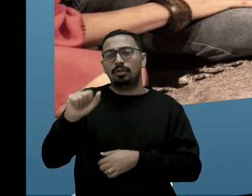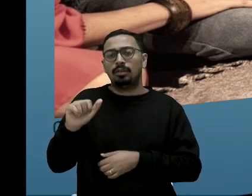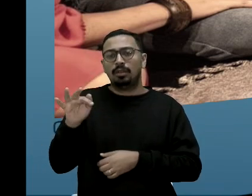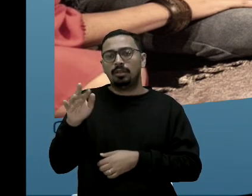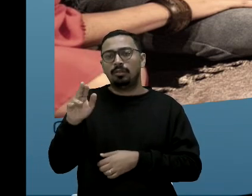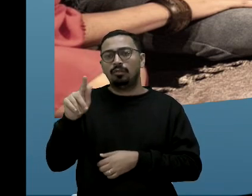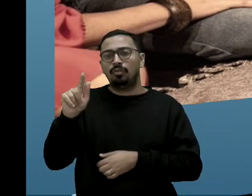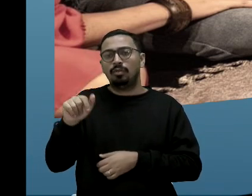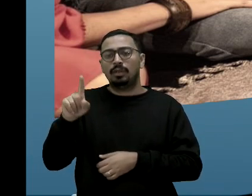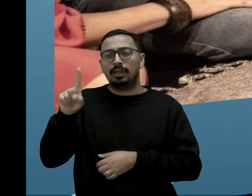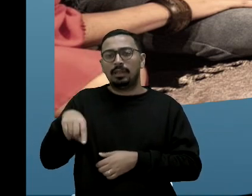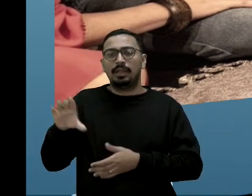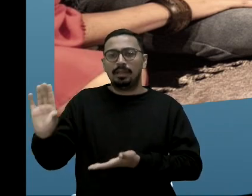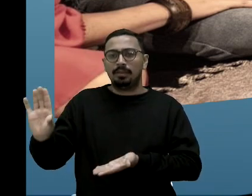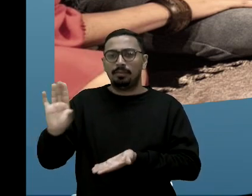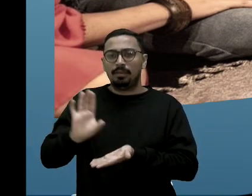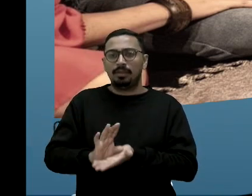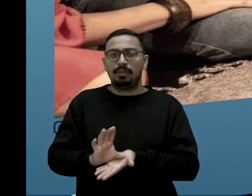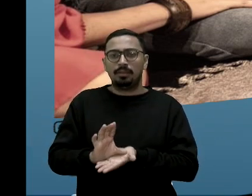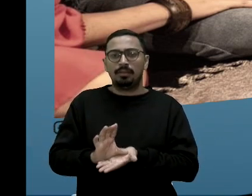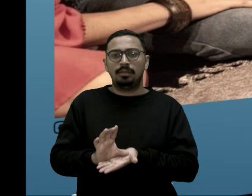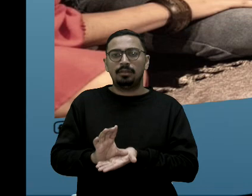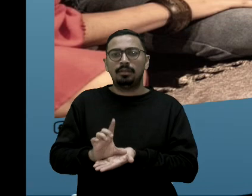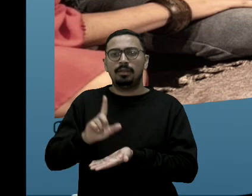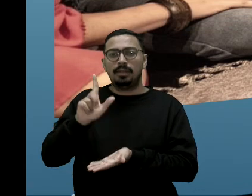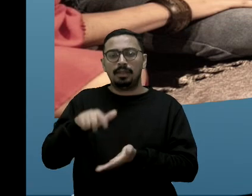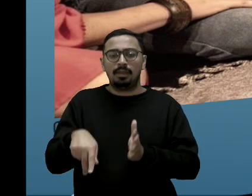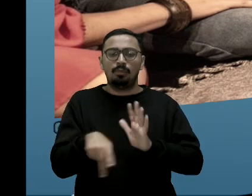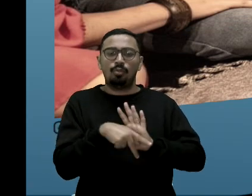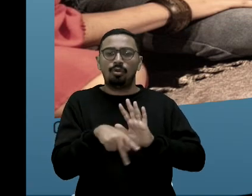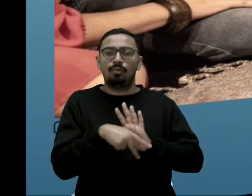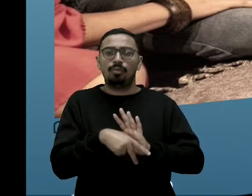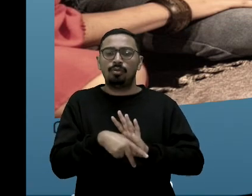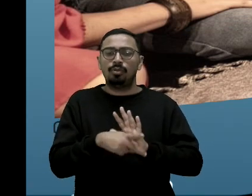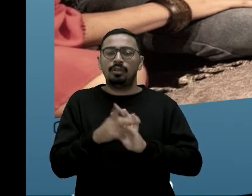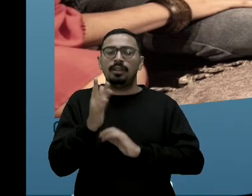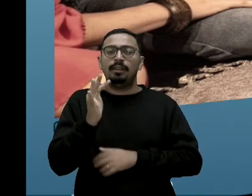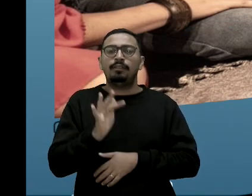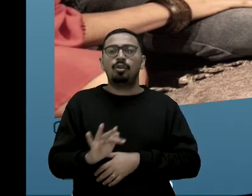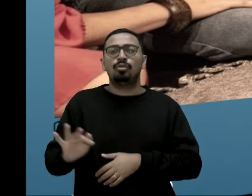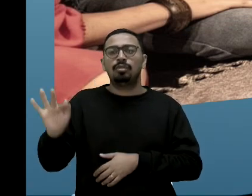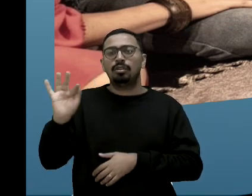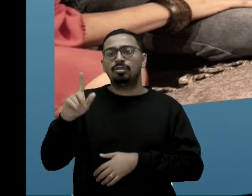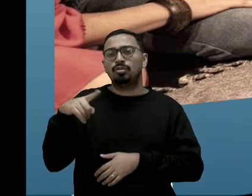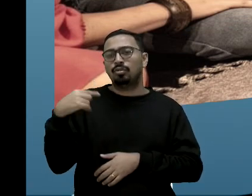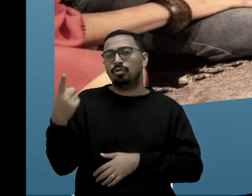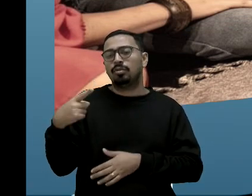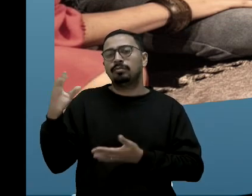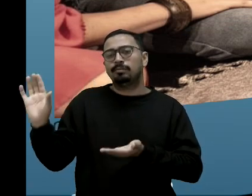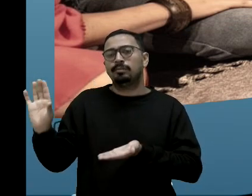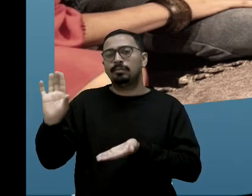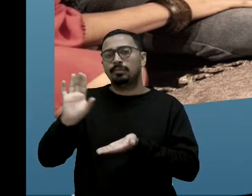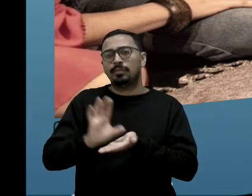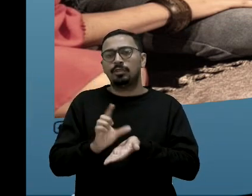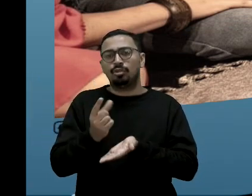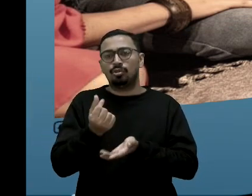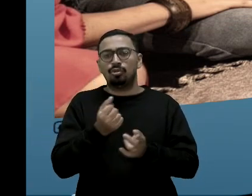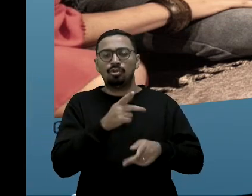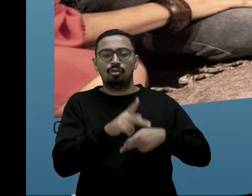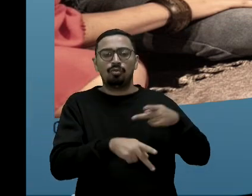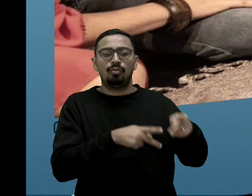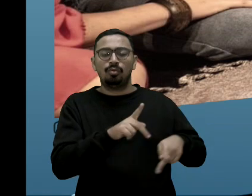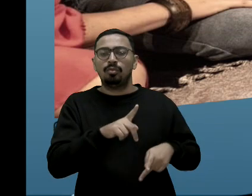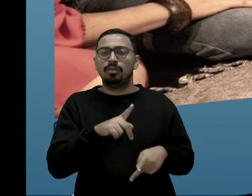emenda. Porque o prédio é da universidade. Então, a nossa emenda, que na verdade é o dinheiro da população, de